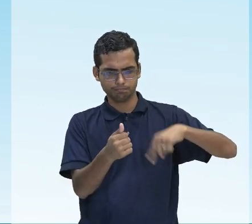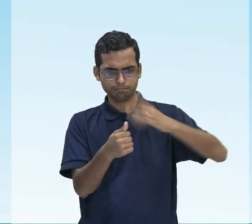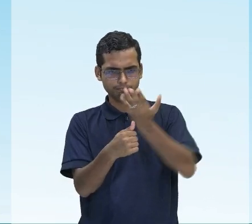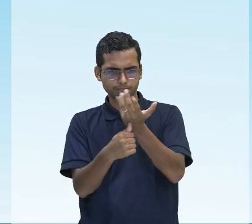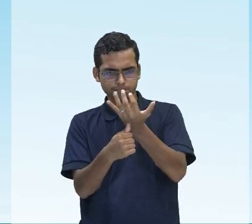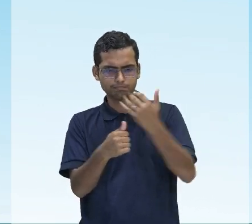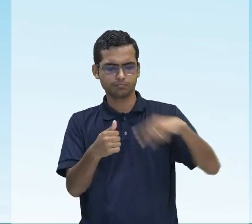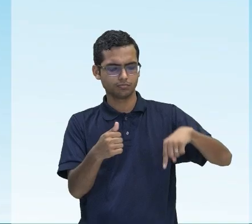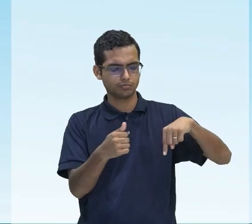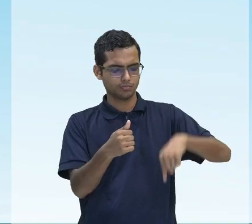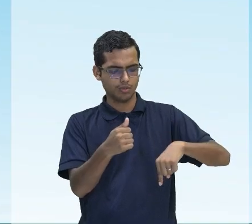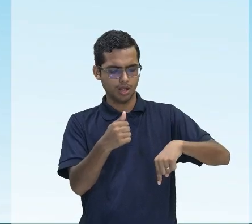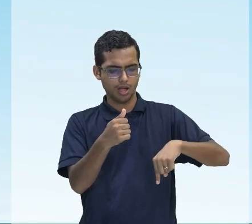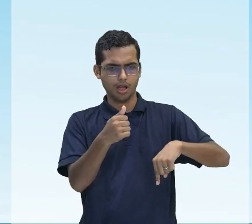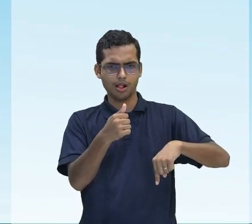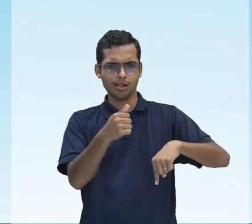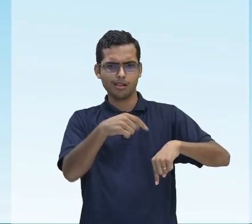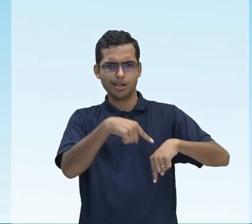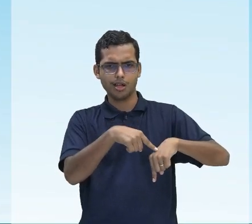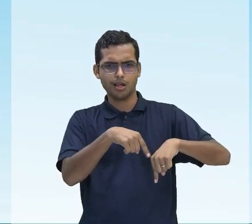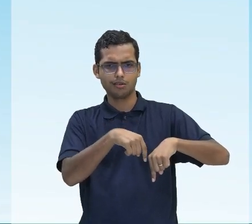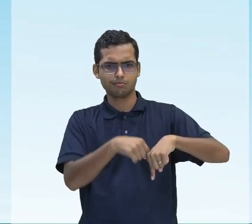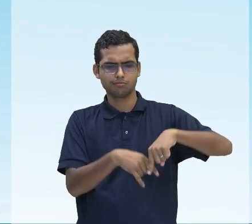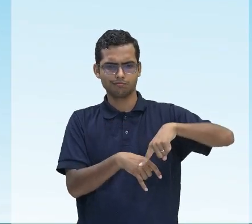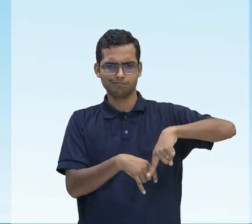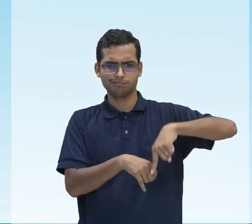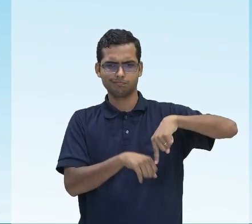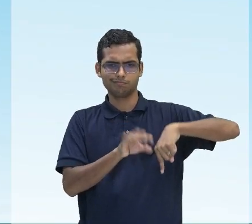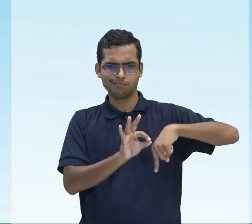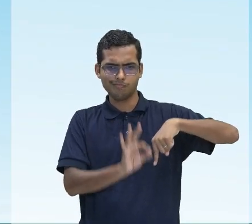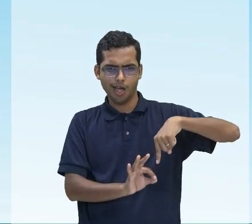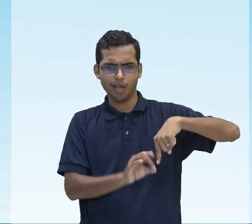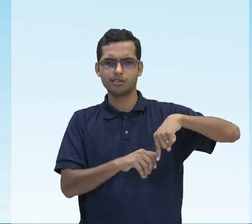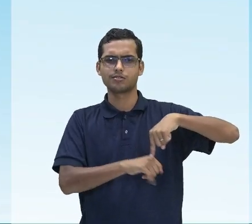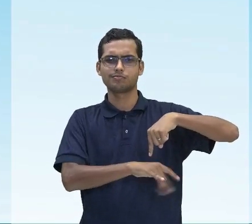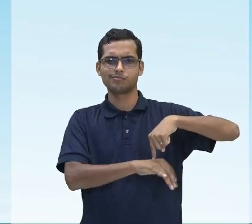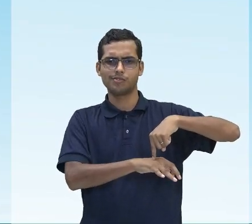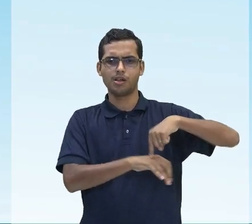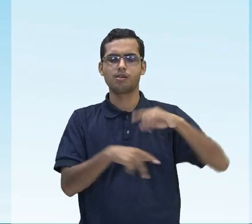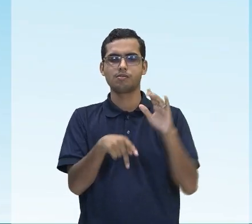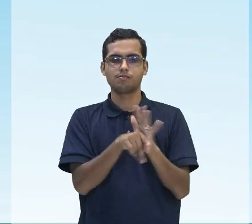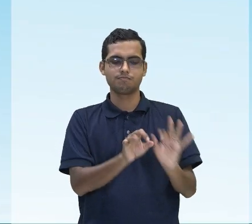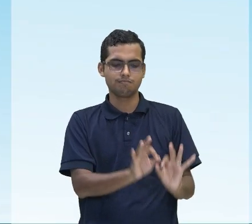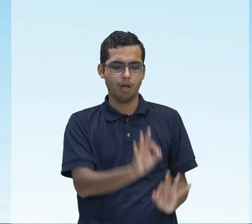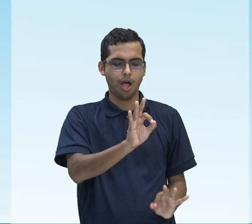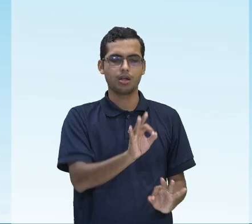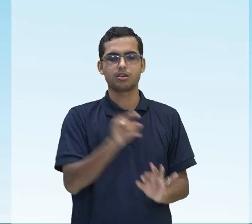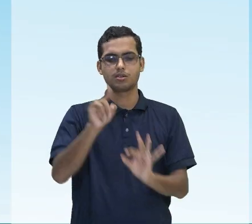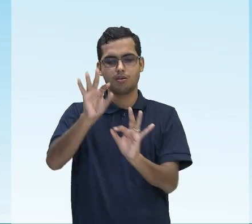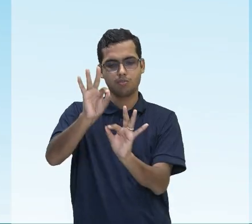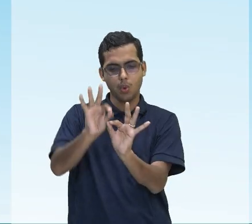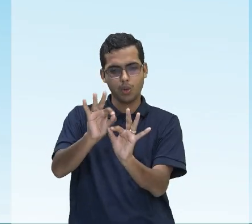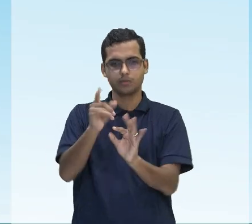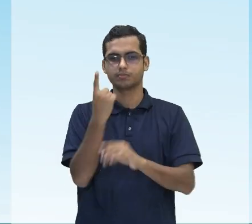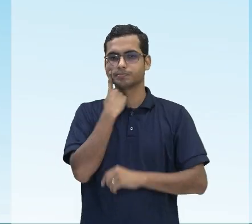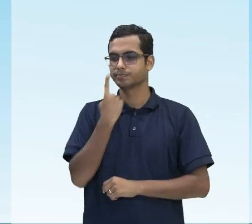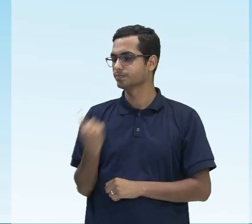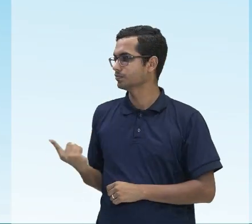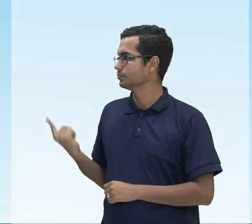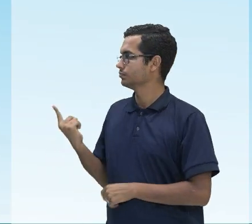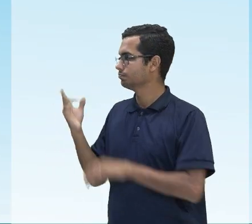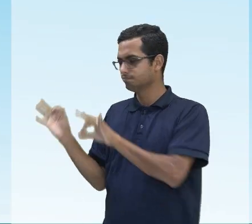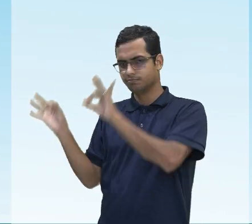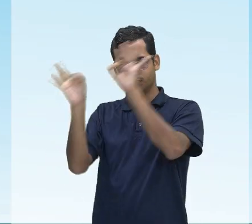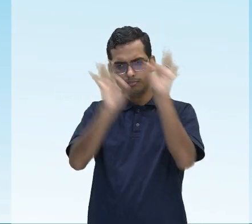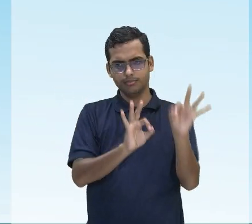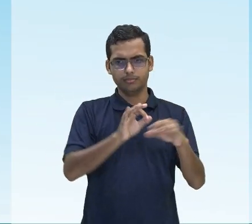ela é maior do que o objeto. Veja só, né? Real, invertida e maior que o objeto.